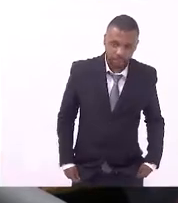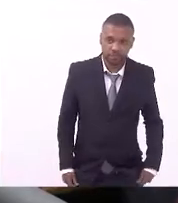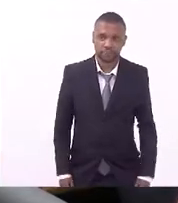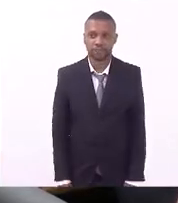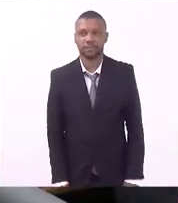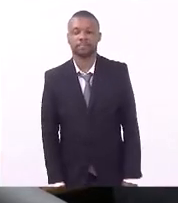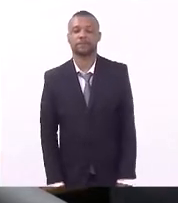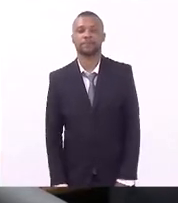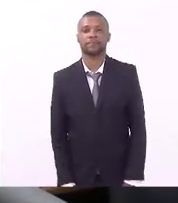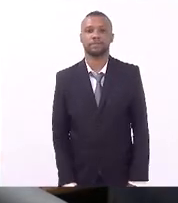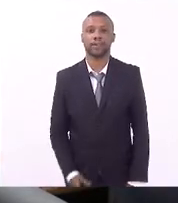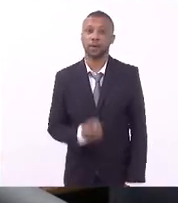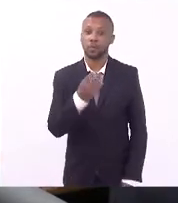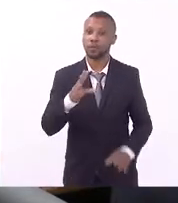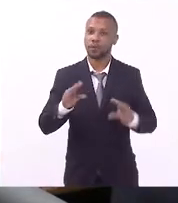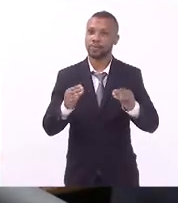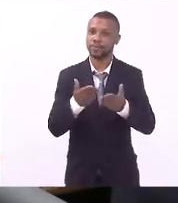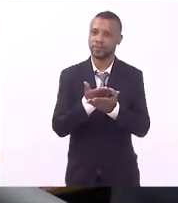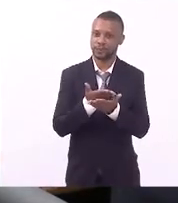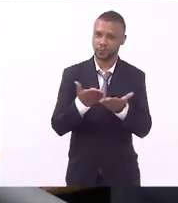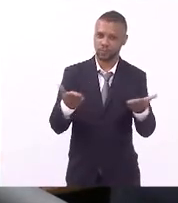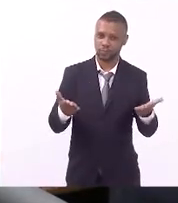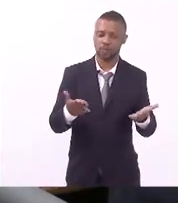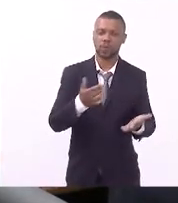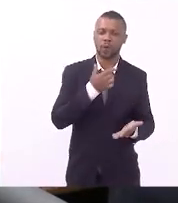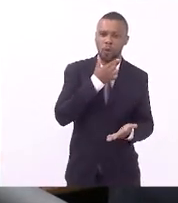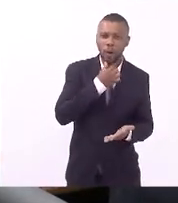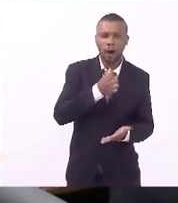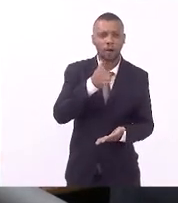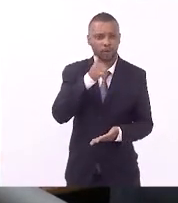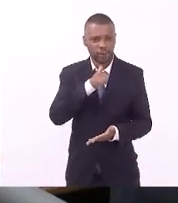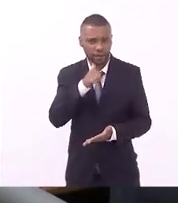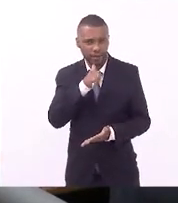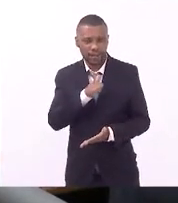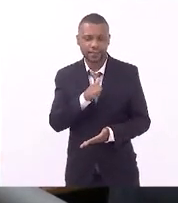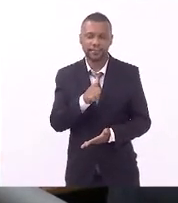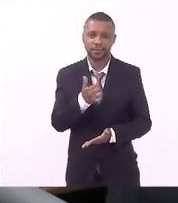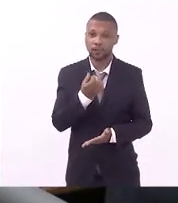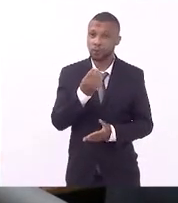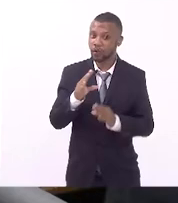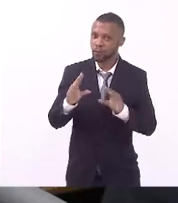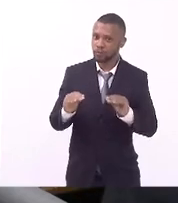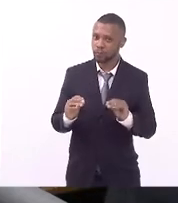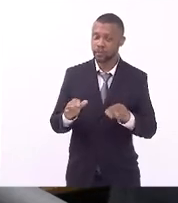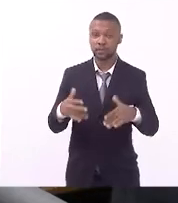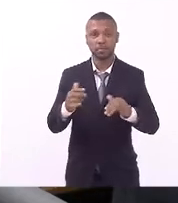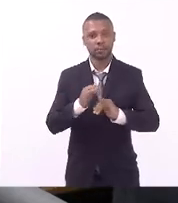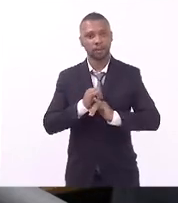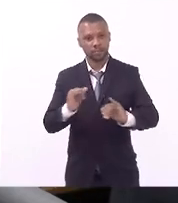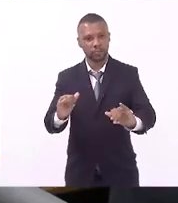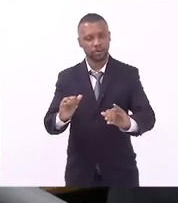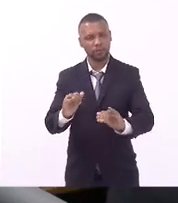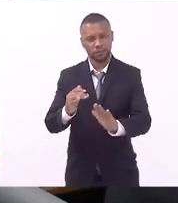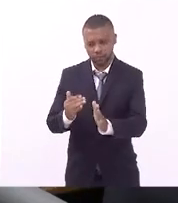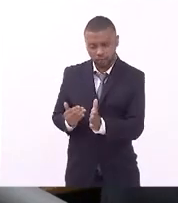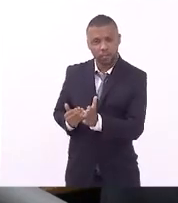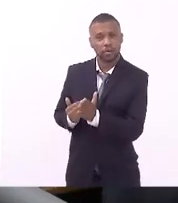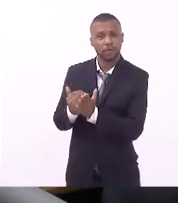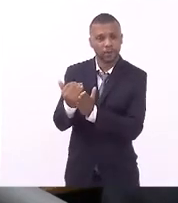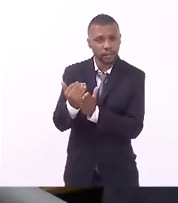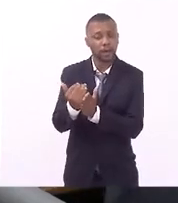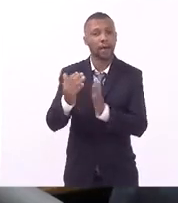Boa noite a todos e todas. Boa noite. Vamos dar início